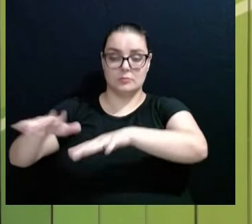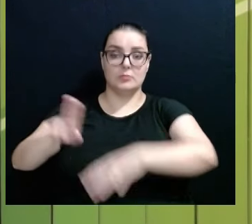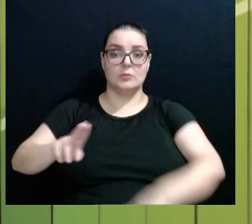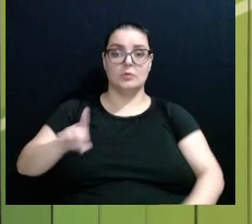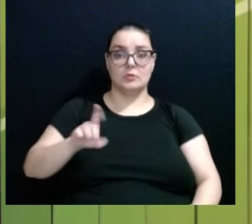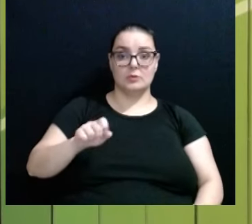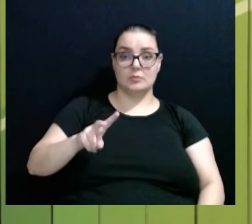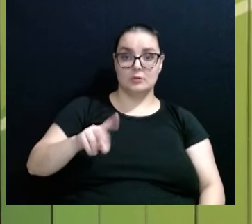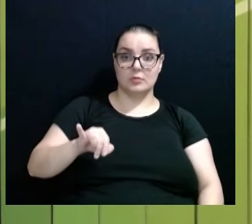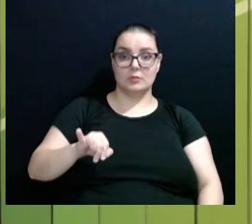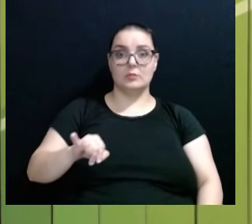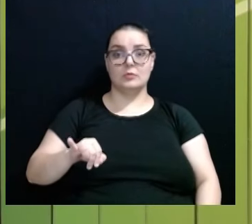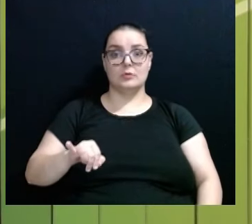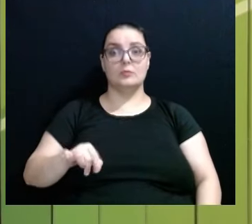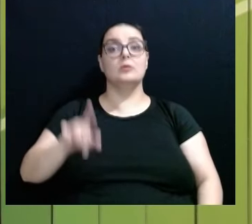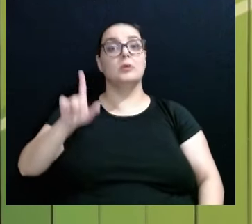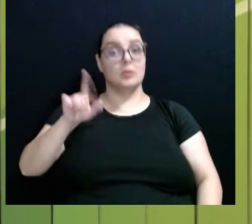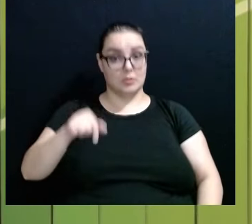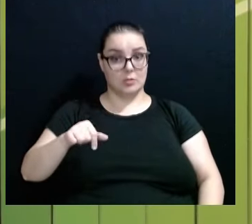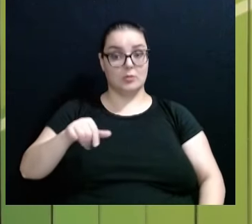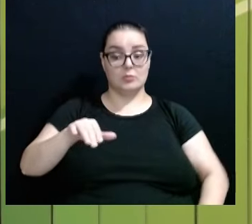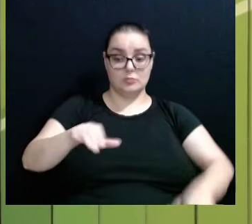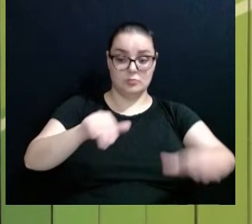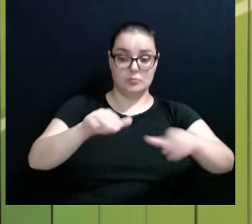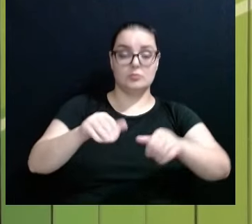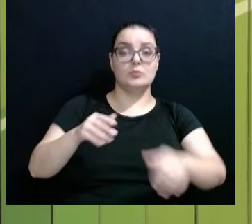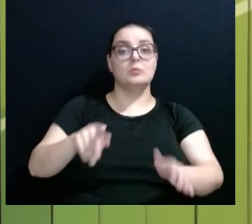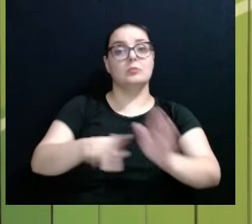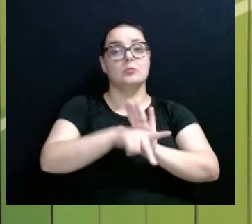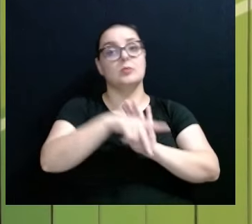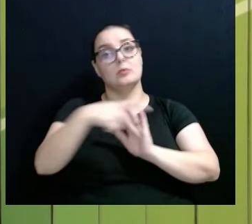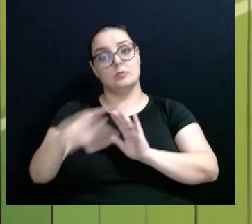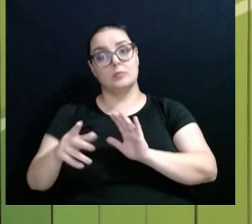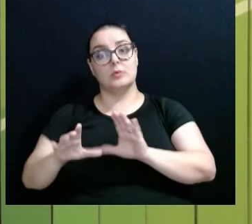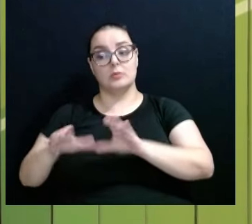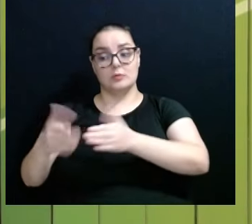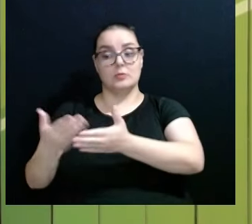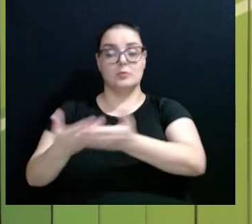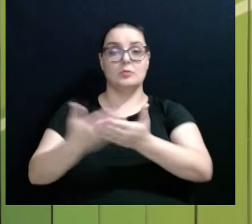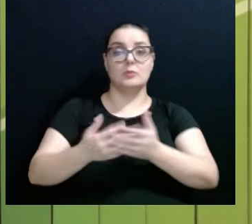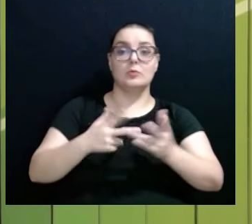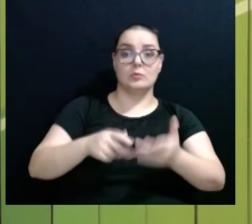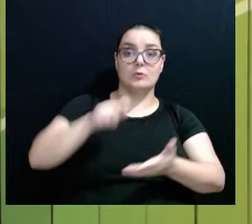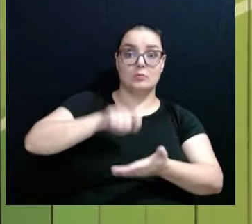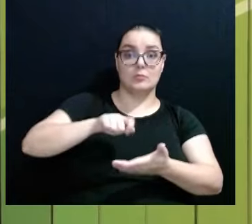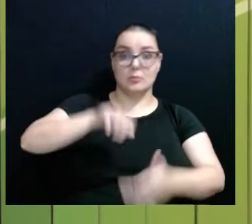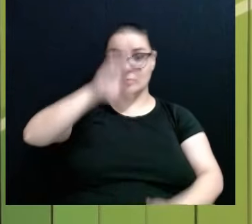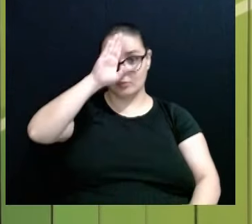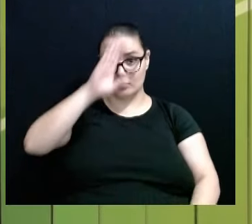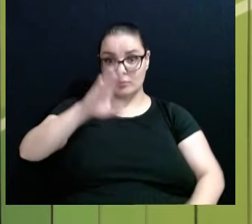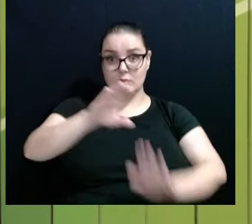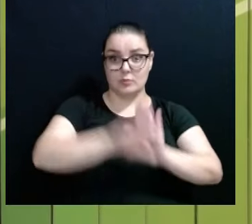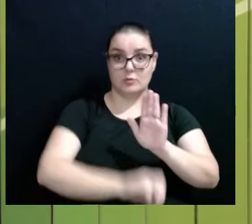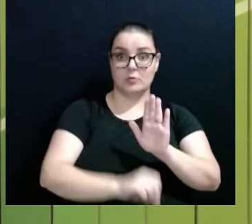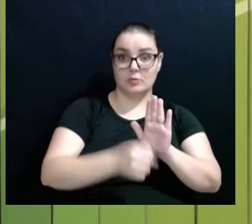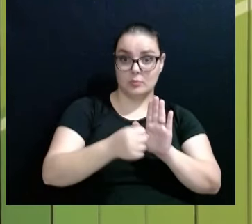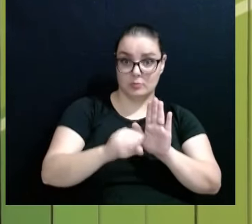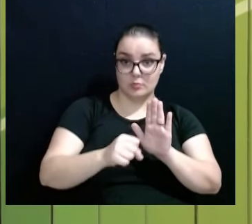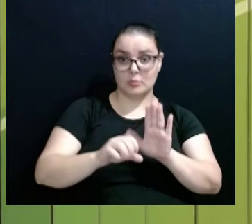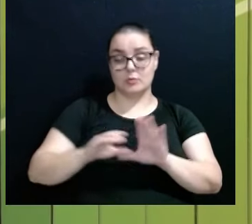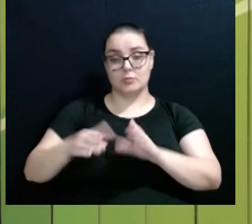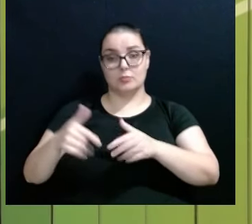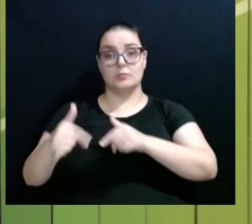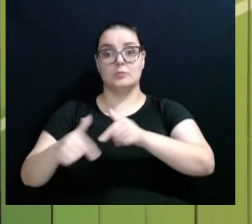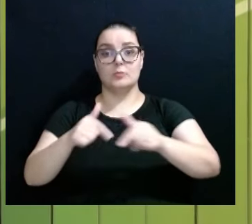da Unicamp, Davi Montenegro Lapola, é um dos convocados para participar do estudo como autor principal do